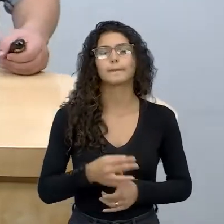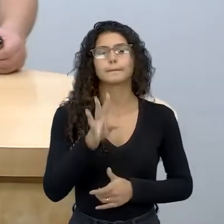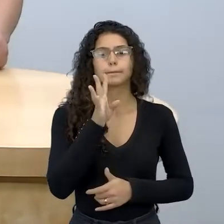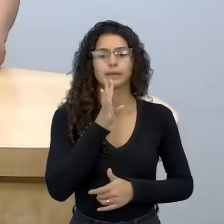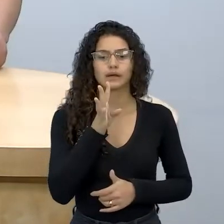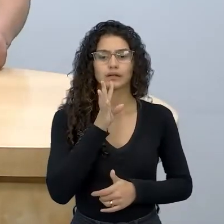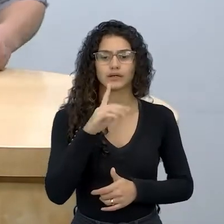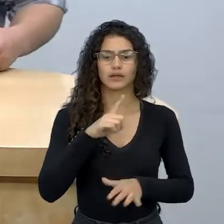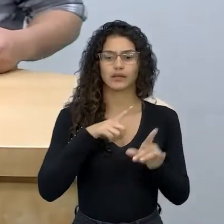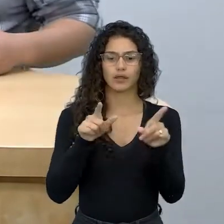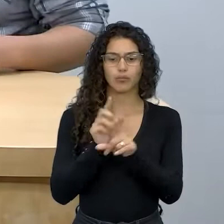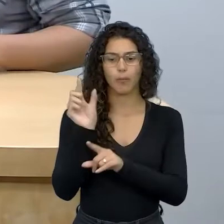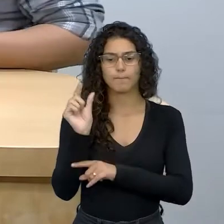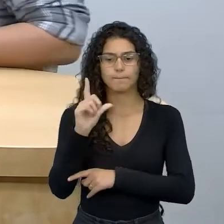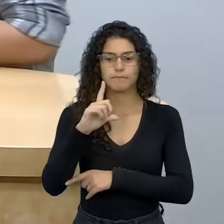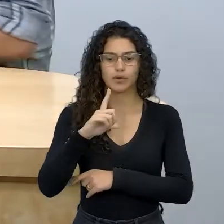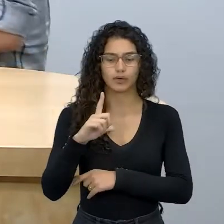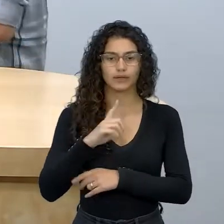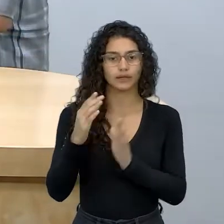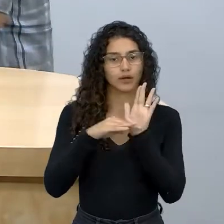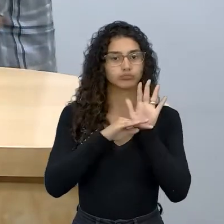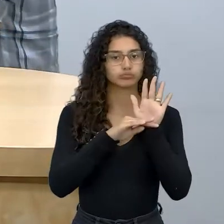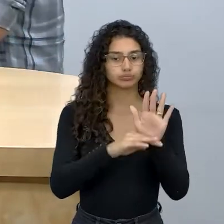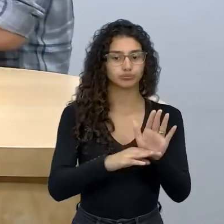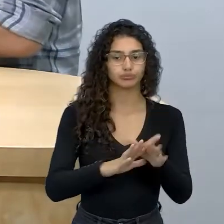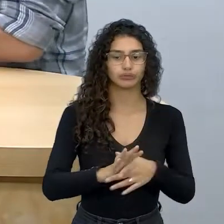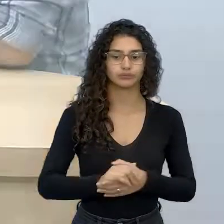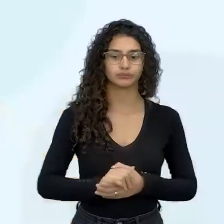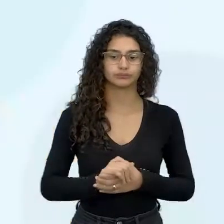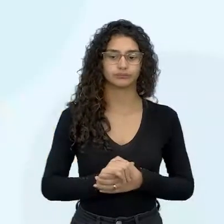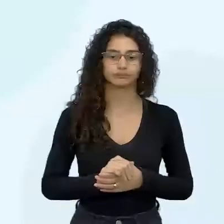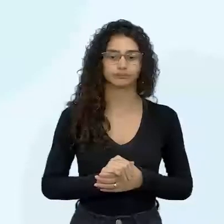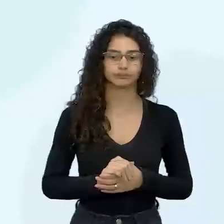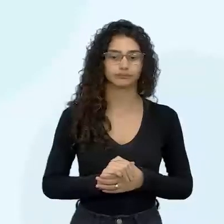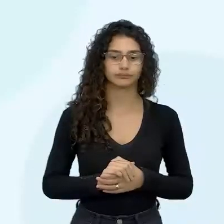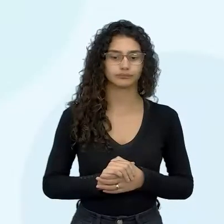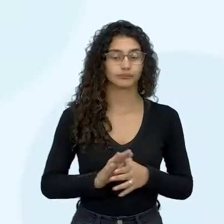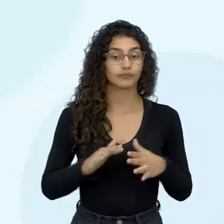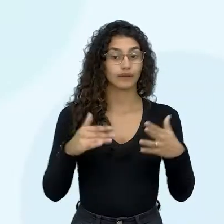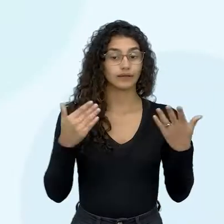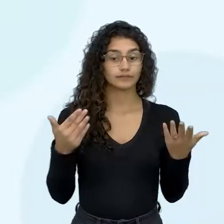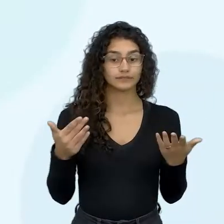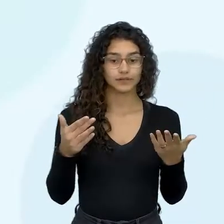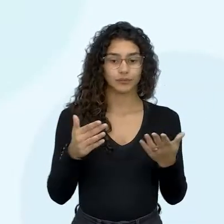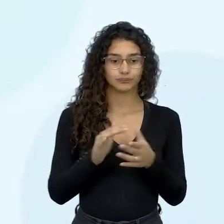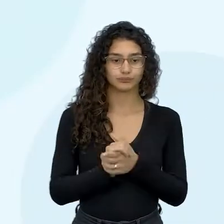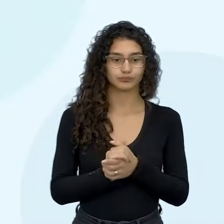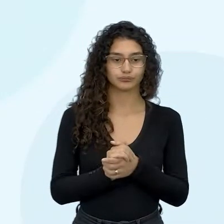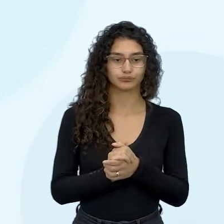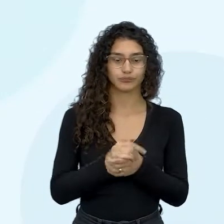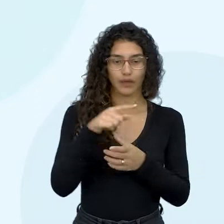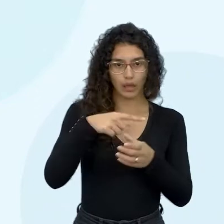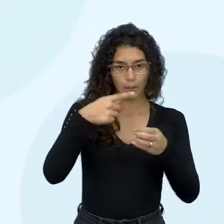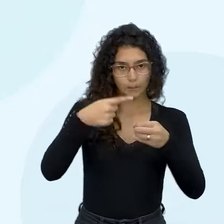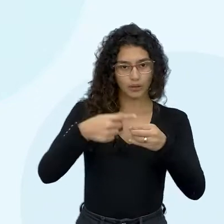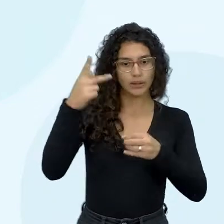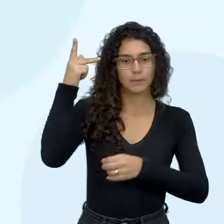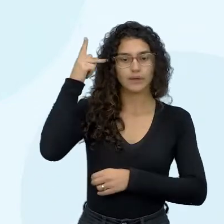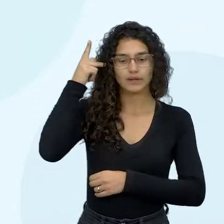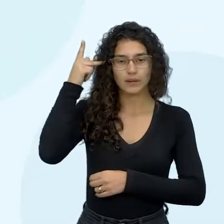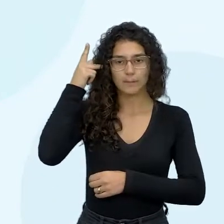um pouco sobre esse recurso, tá? Então, aqui, ó. Aqui no município de São Paulo,